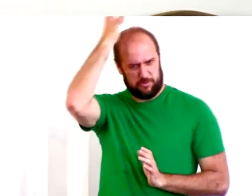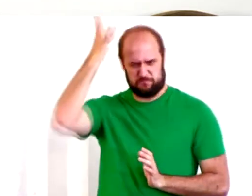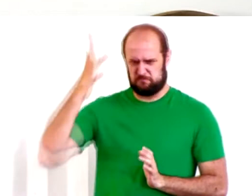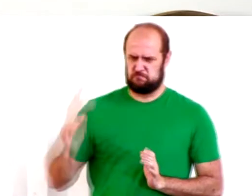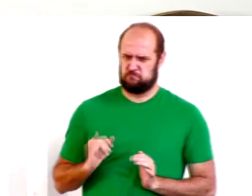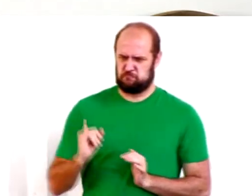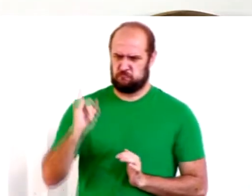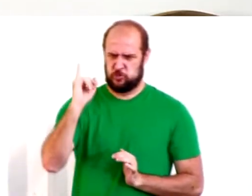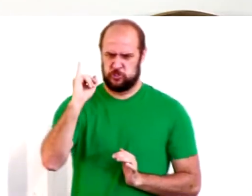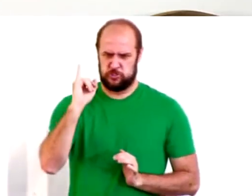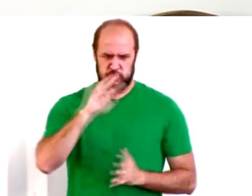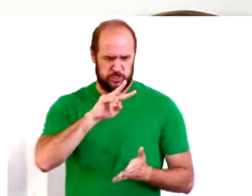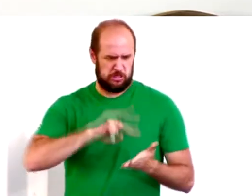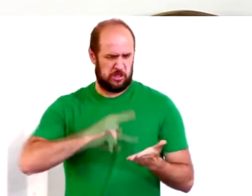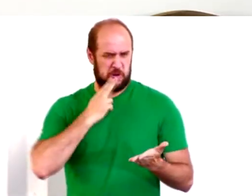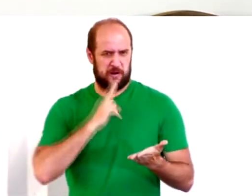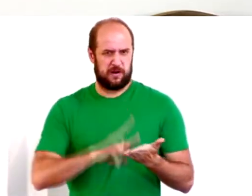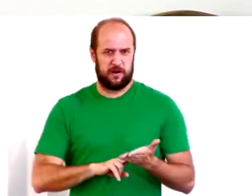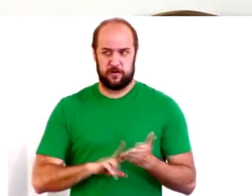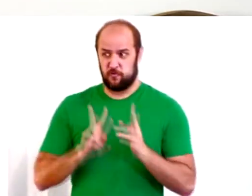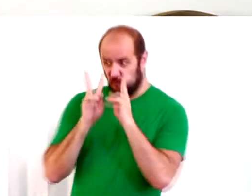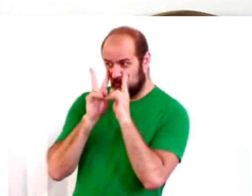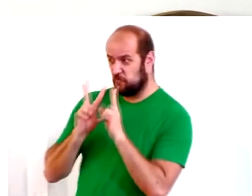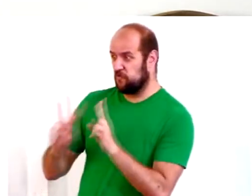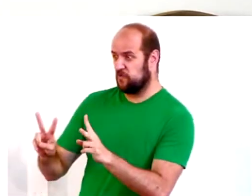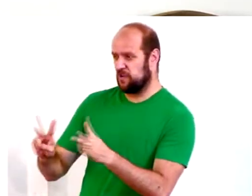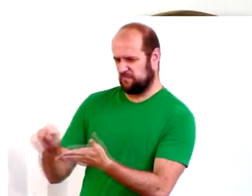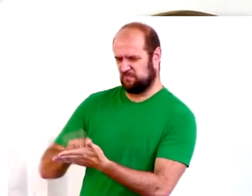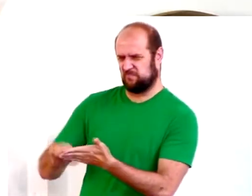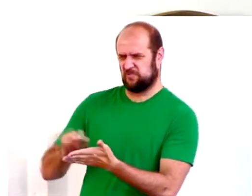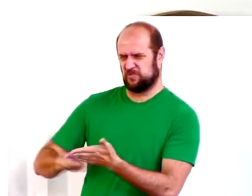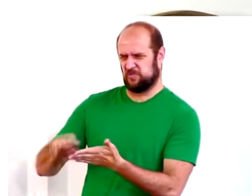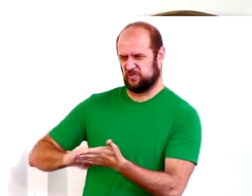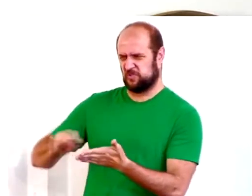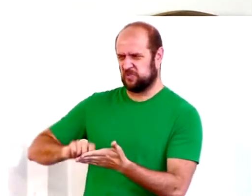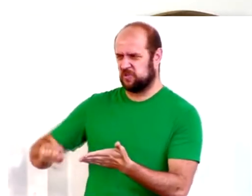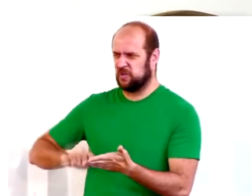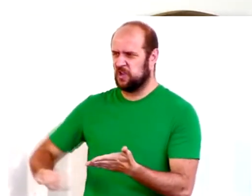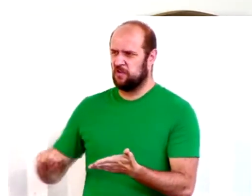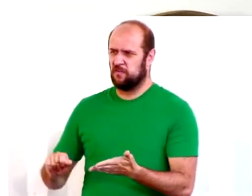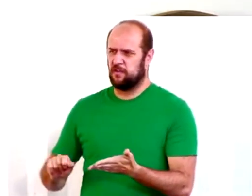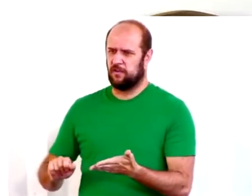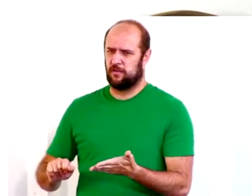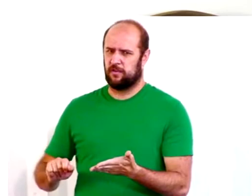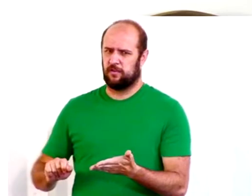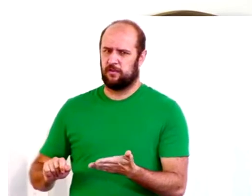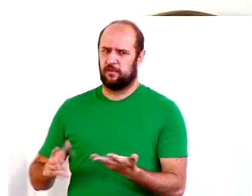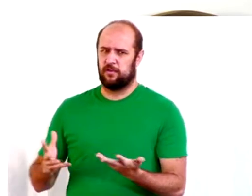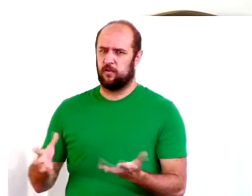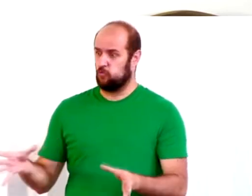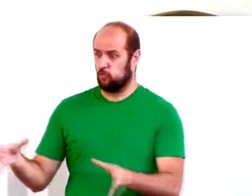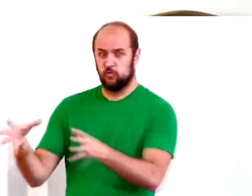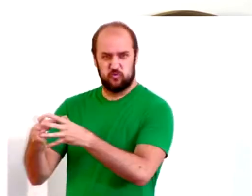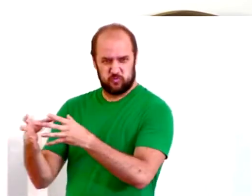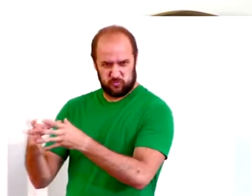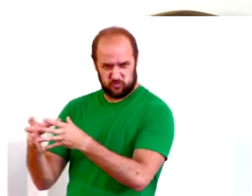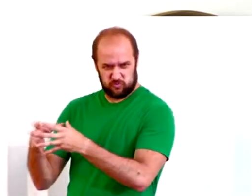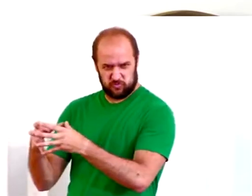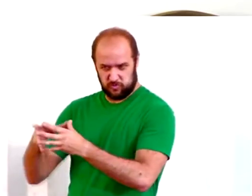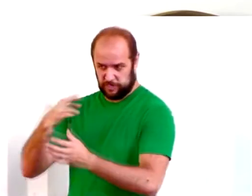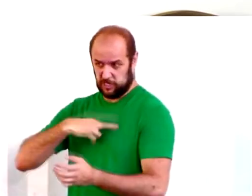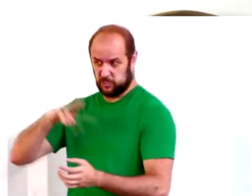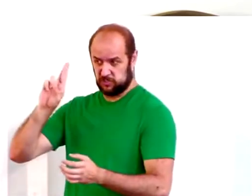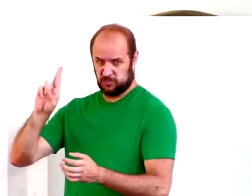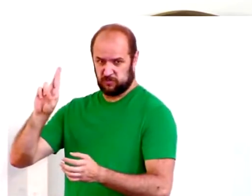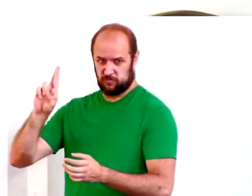que veio para ele, governando com mão de ferro todo aquele lugar? Que uma seita, que chamavam